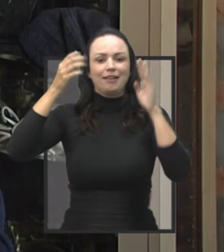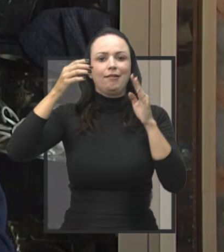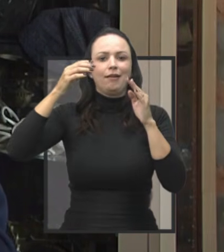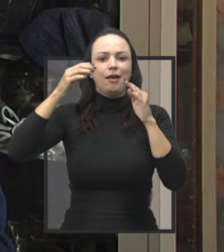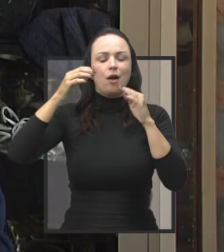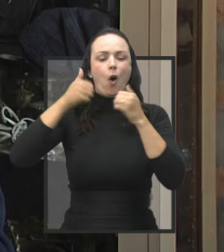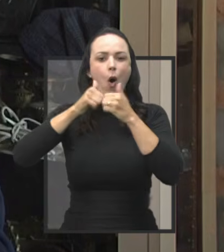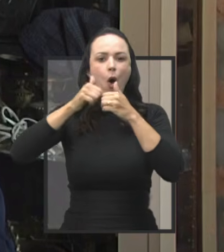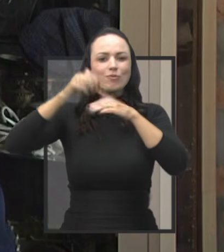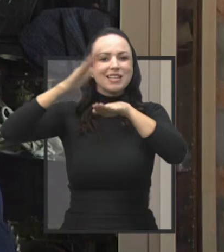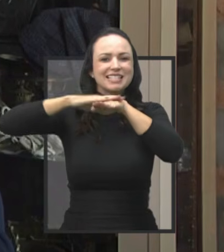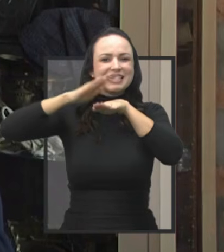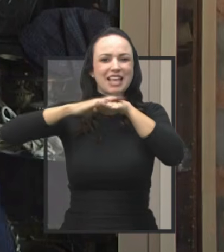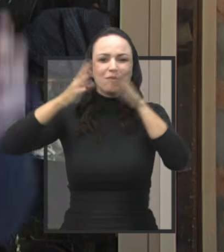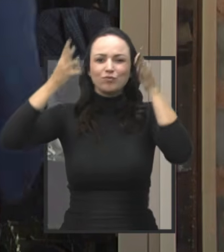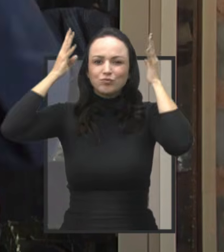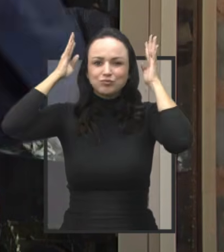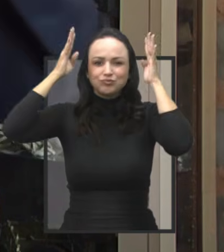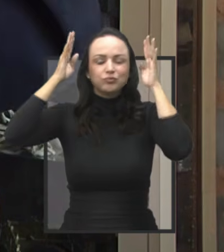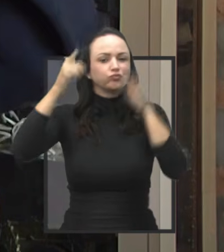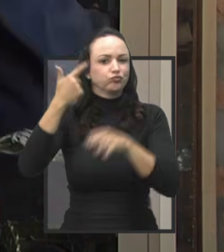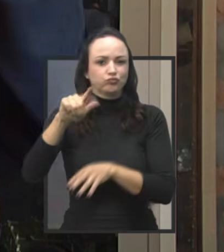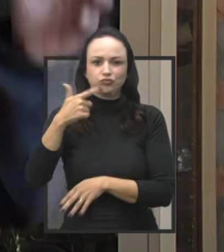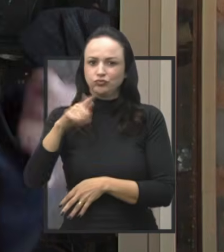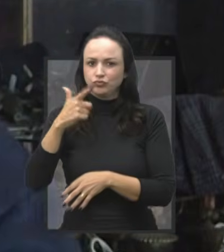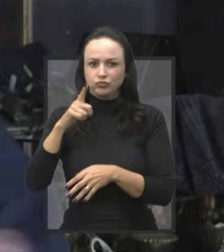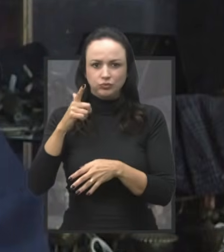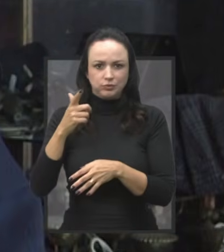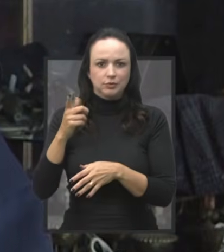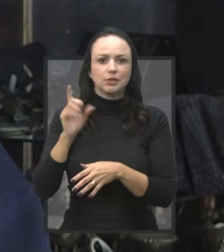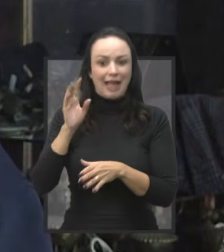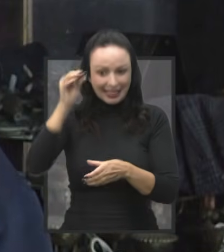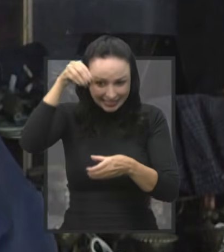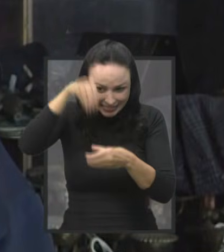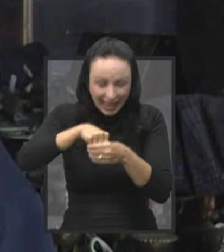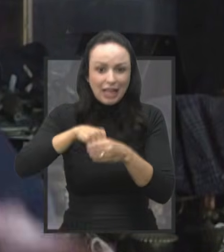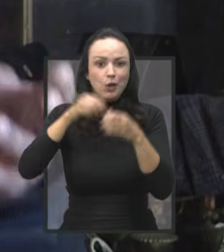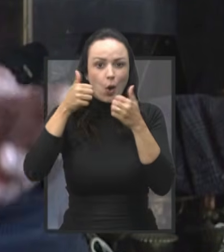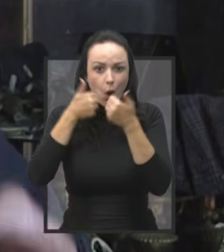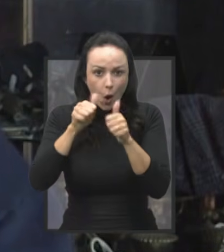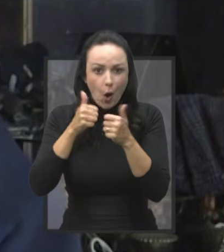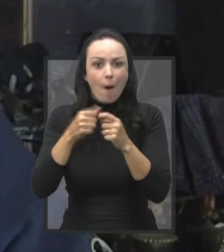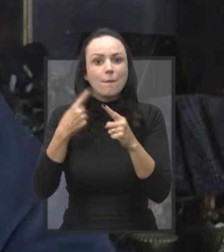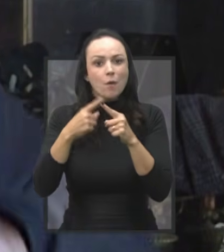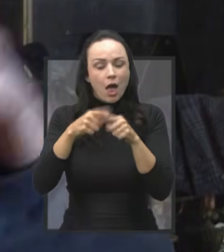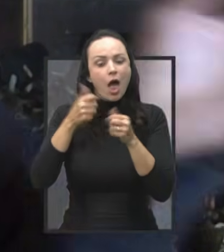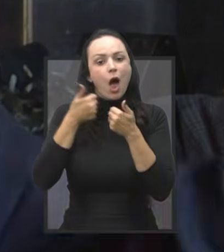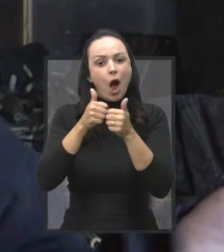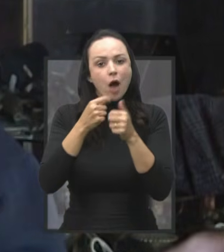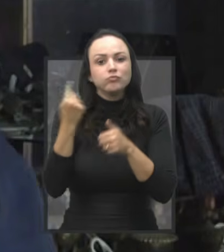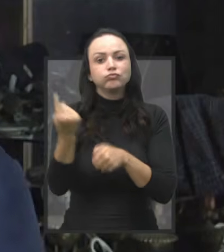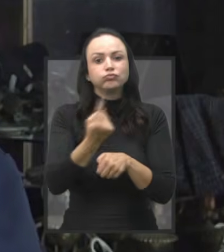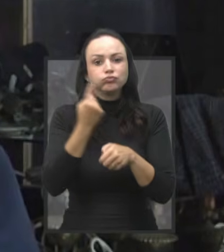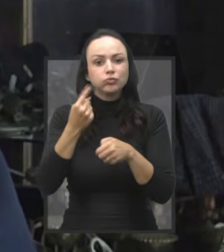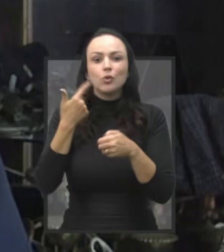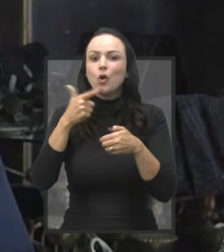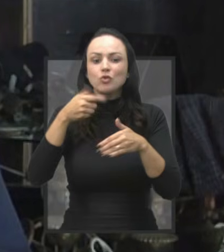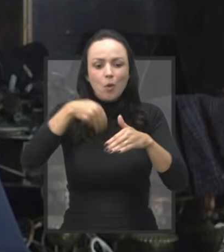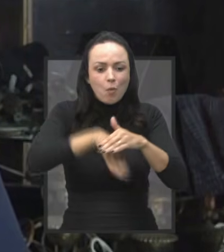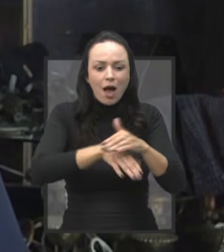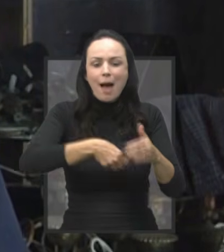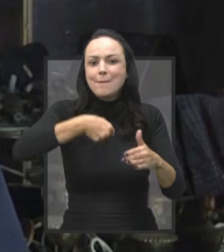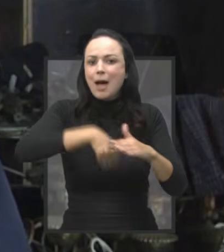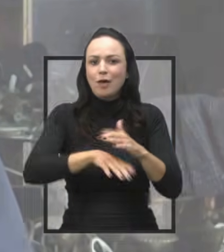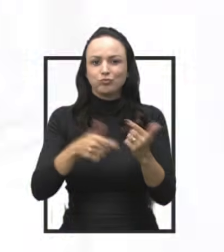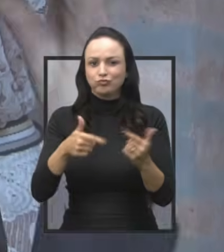nesse tempo já que eu estou contando, não tinha aquelas grades mais, era dentro mesmo, porque era um ônibus circular onde não tinha o bagageiro, então